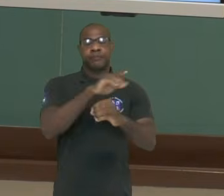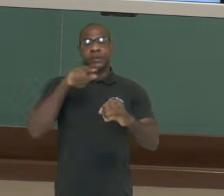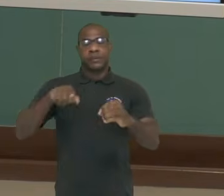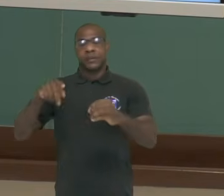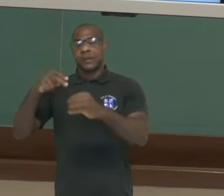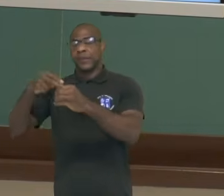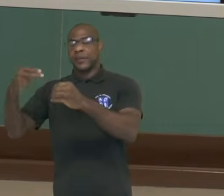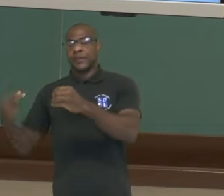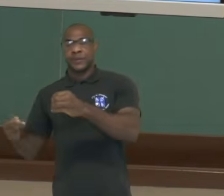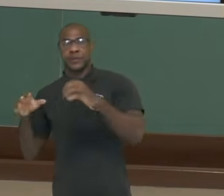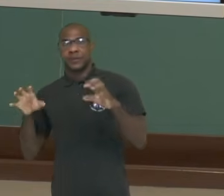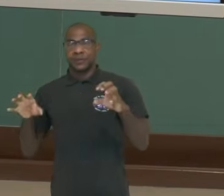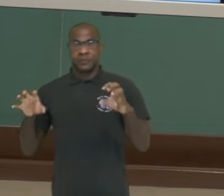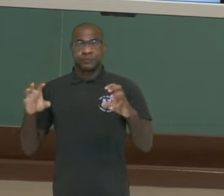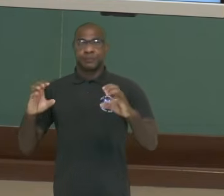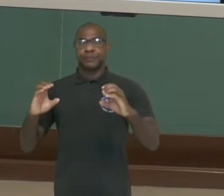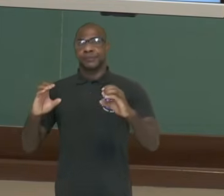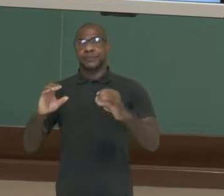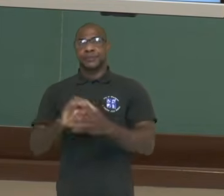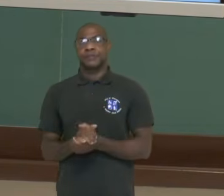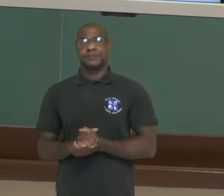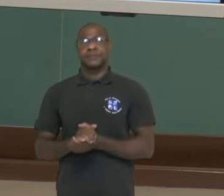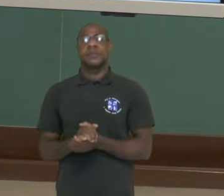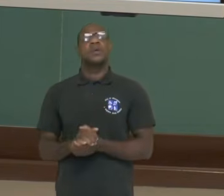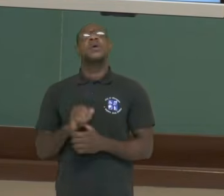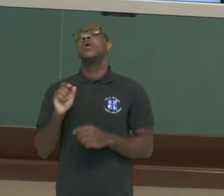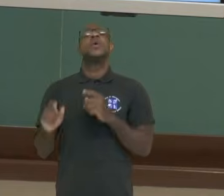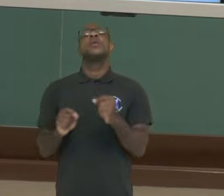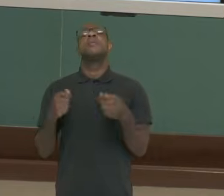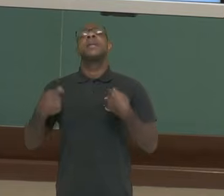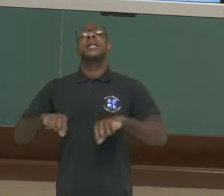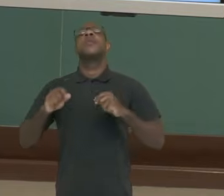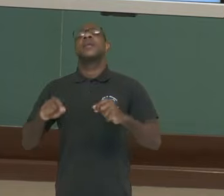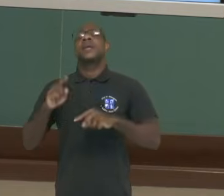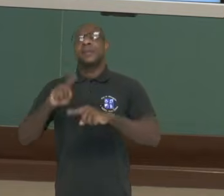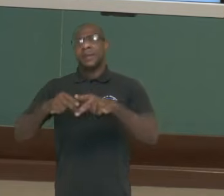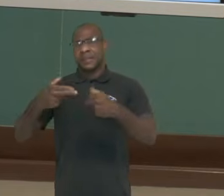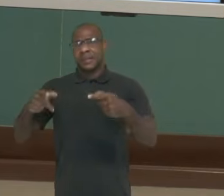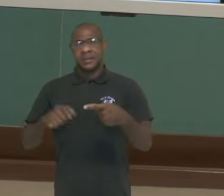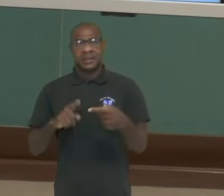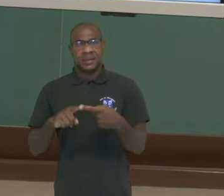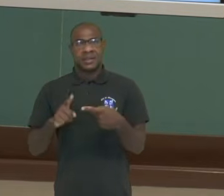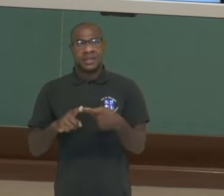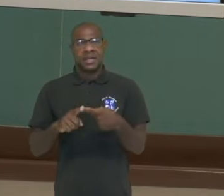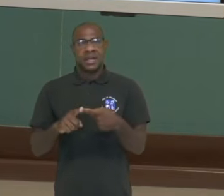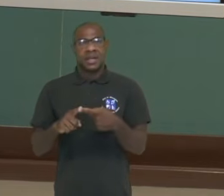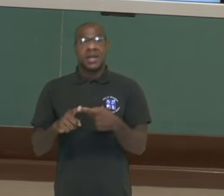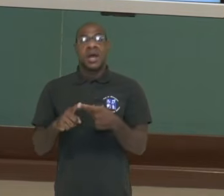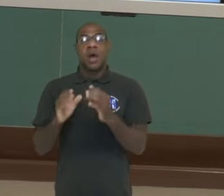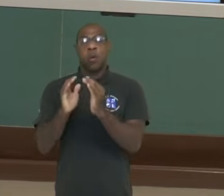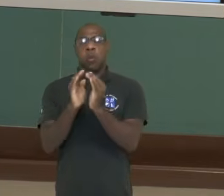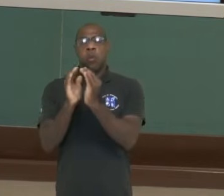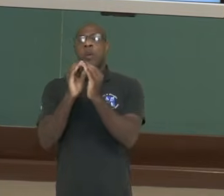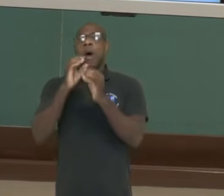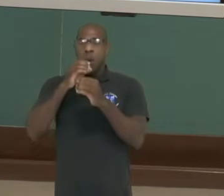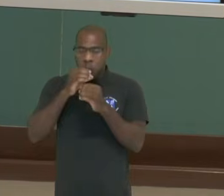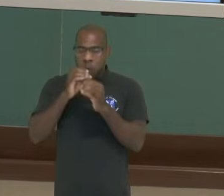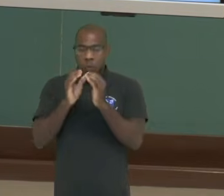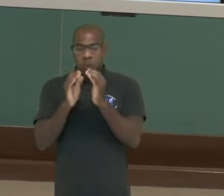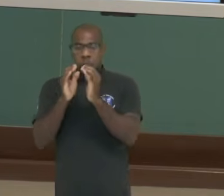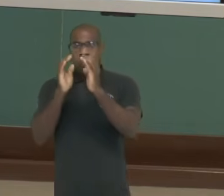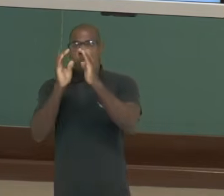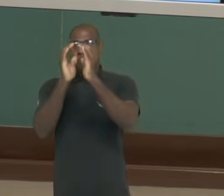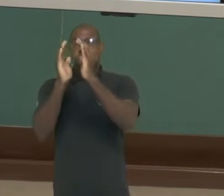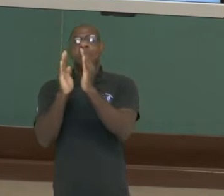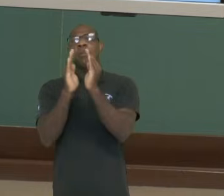certo? Então, nós vamos ver isso daqui. E o que nós vamos precisar? Uma bexiga de festa, aquele balão de festa, a cor